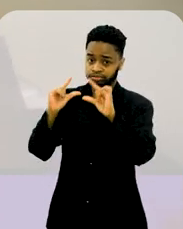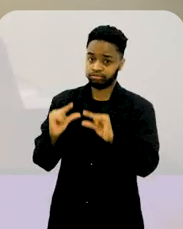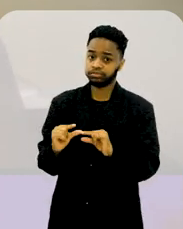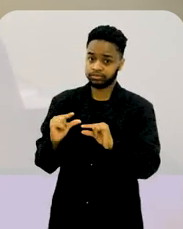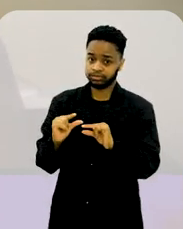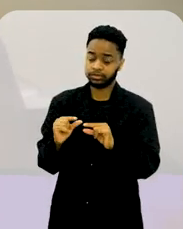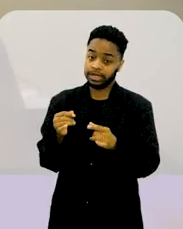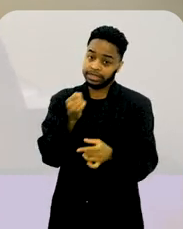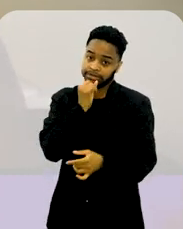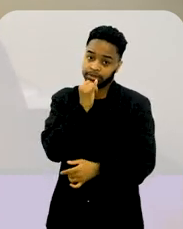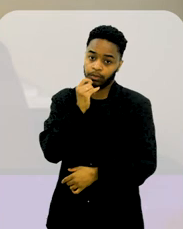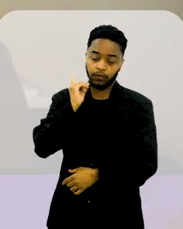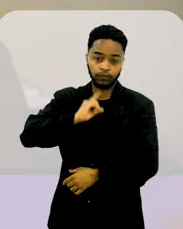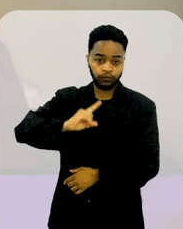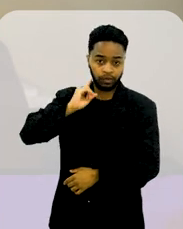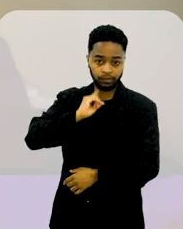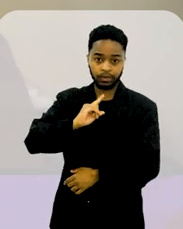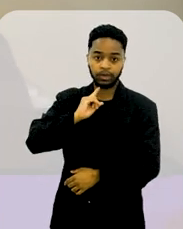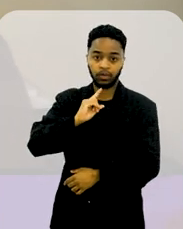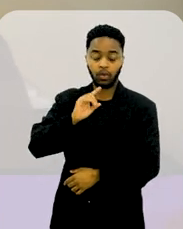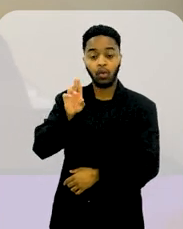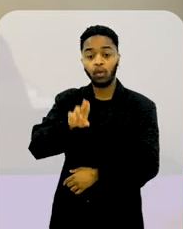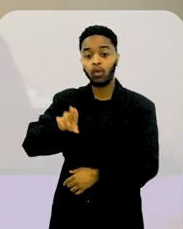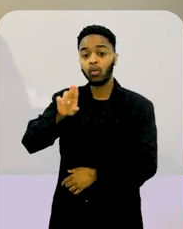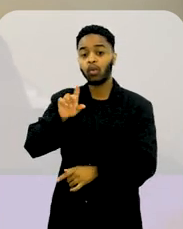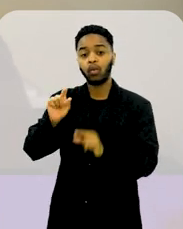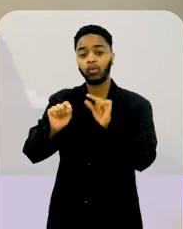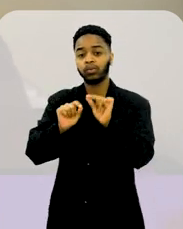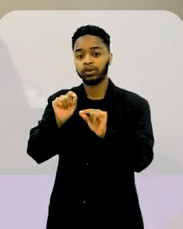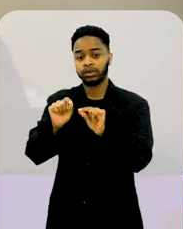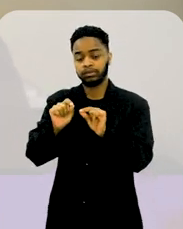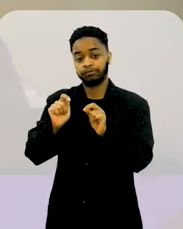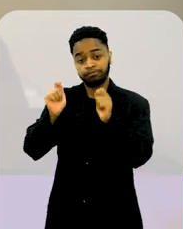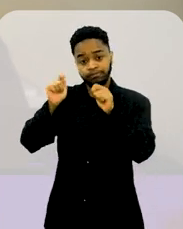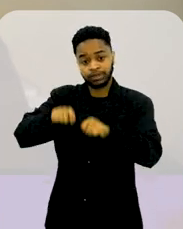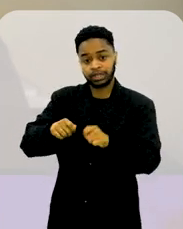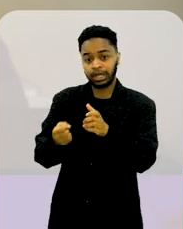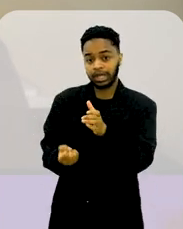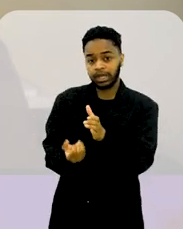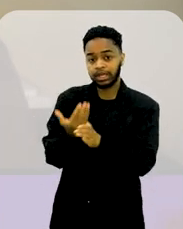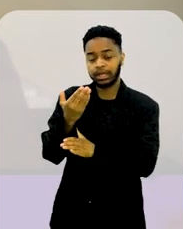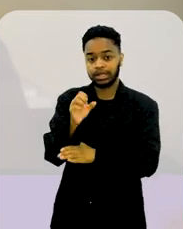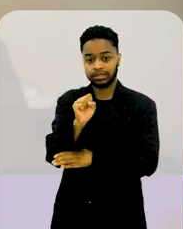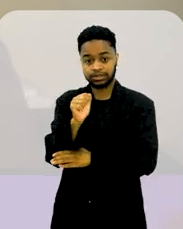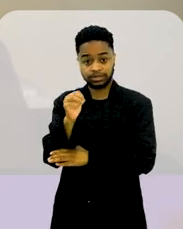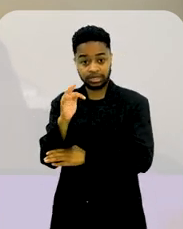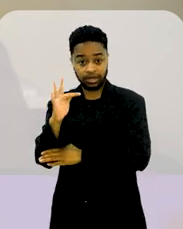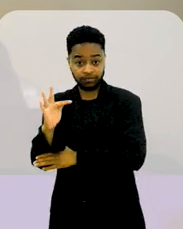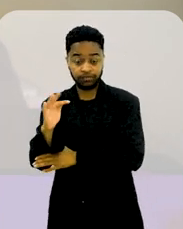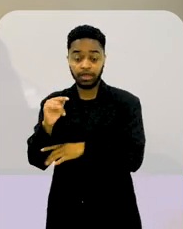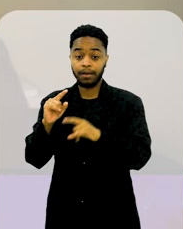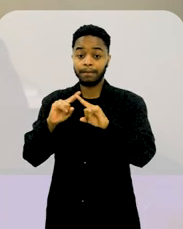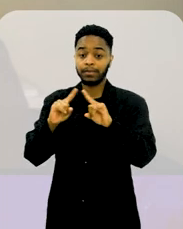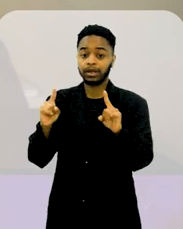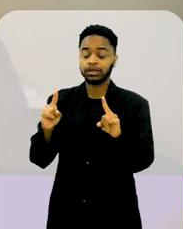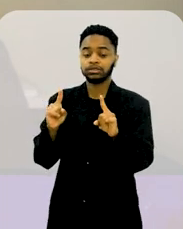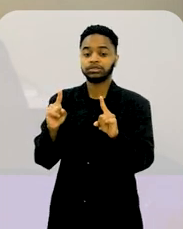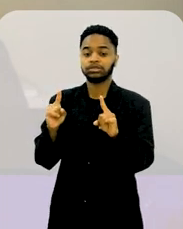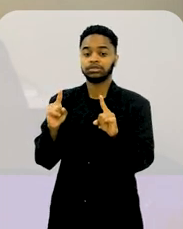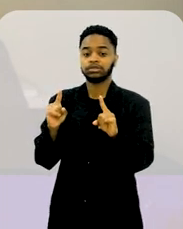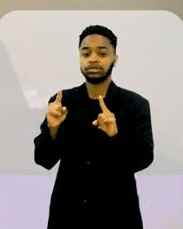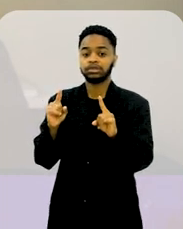talvez menor o próprio Flamengo ele utiliza a possibilidade de fazer a criação de uma saf